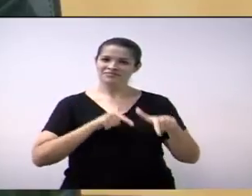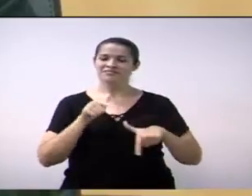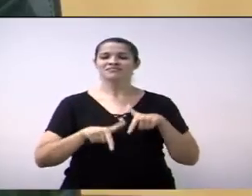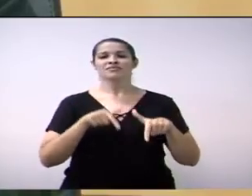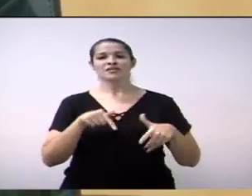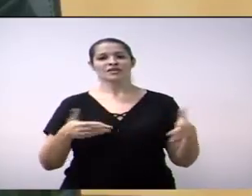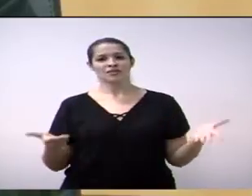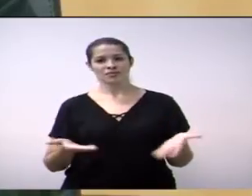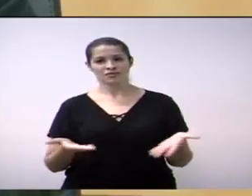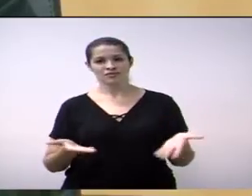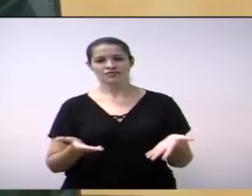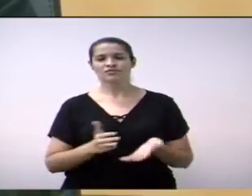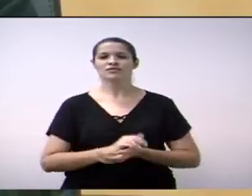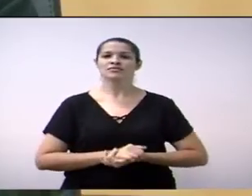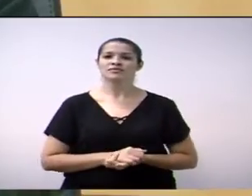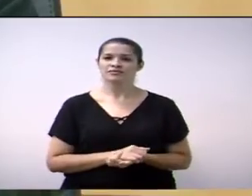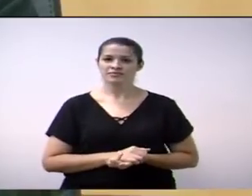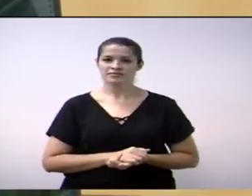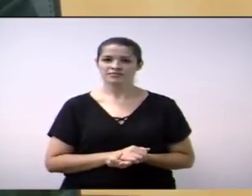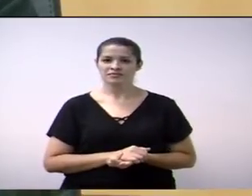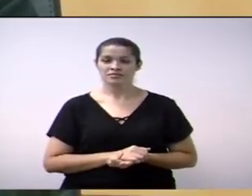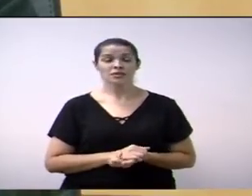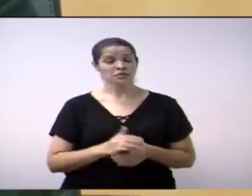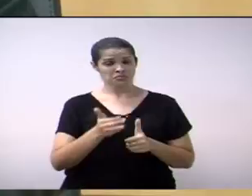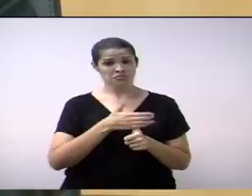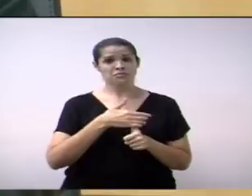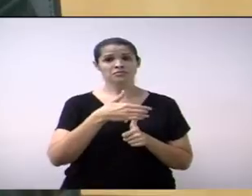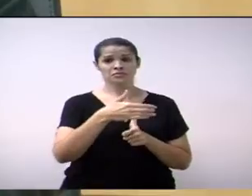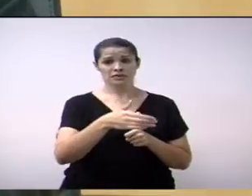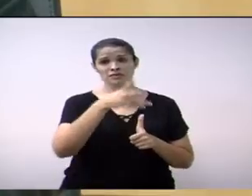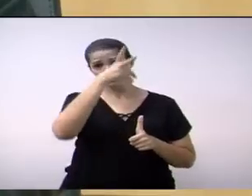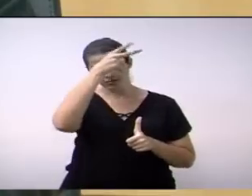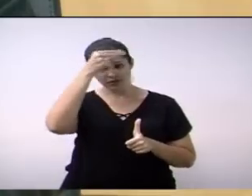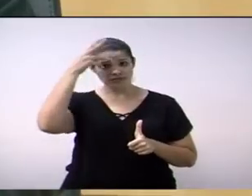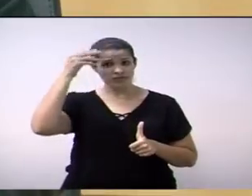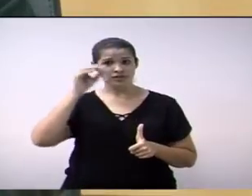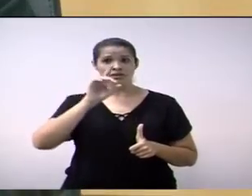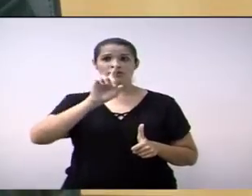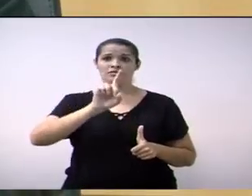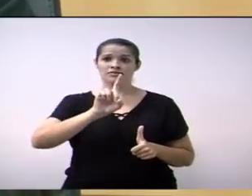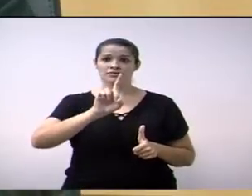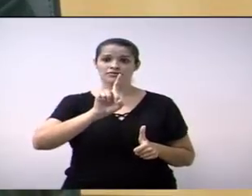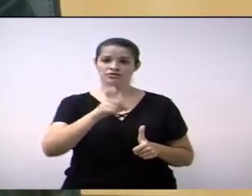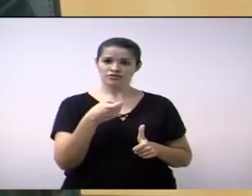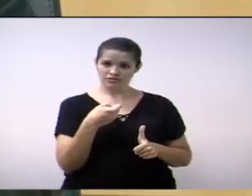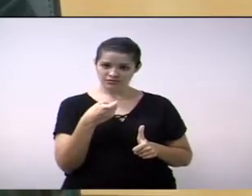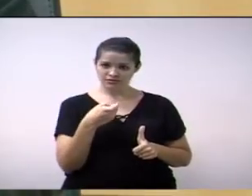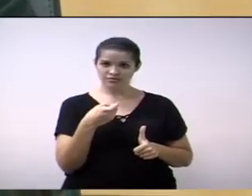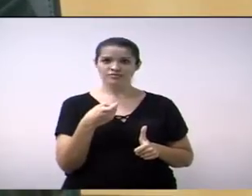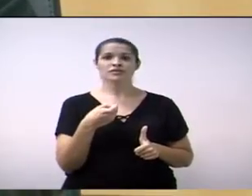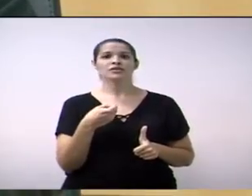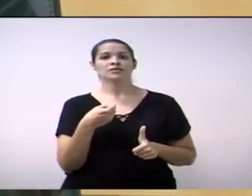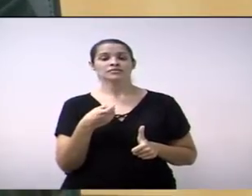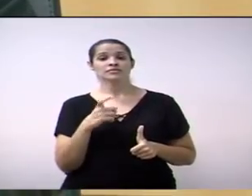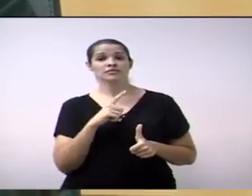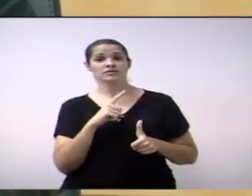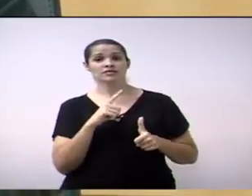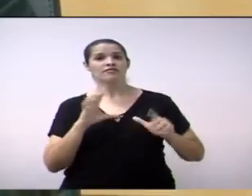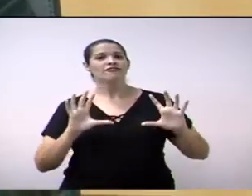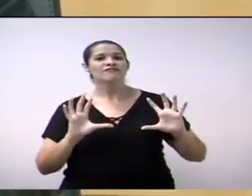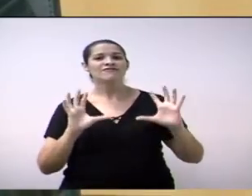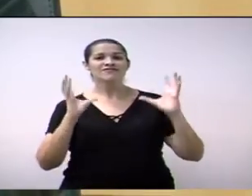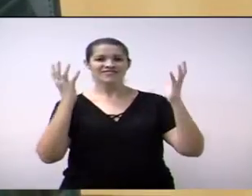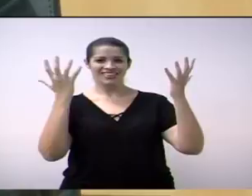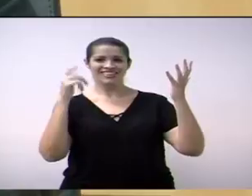primeiro mandato do prefeito Dixo em relação ao aniversário da cidade, um aniversário simples, mas foi